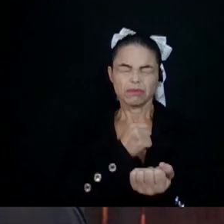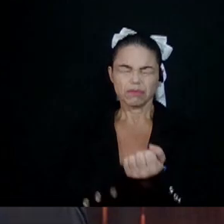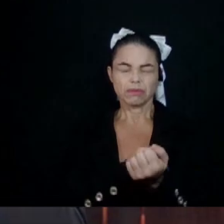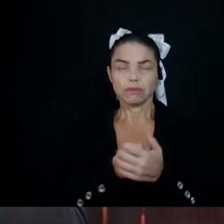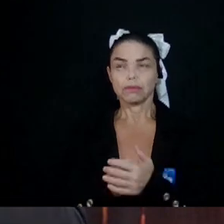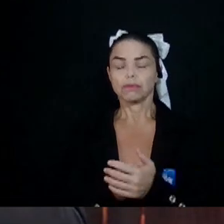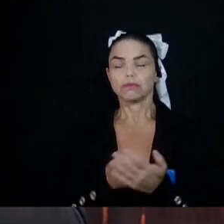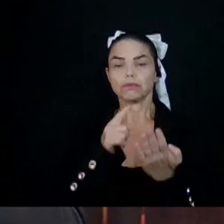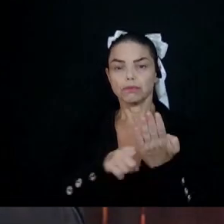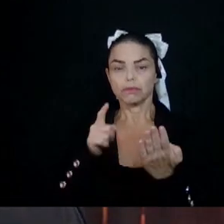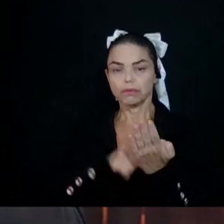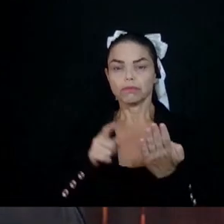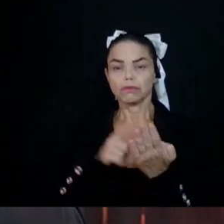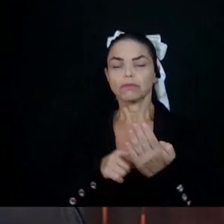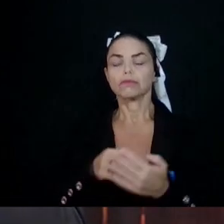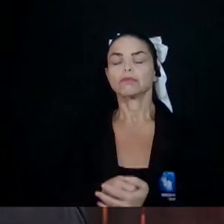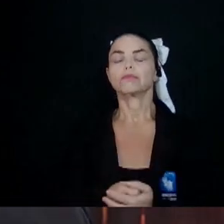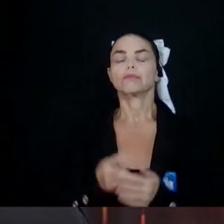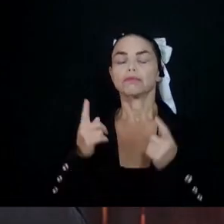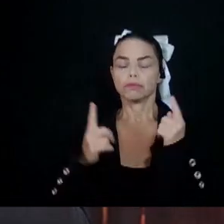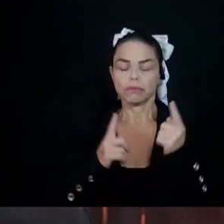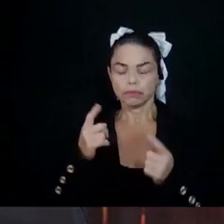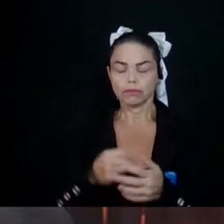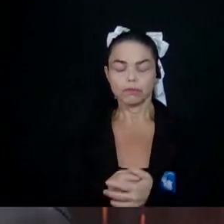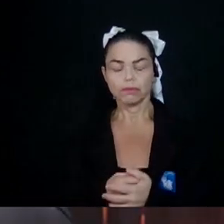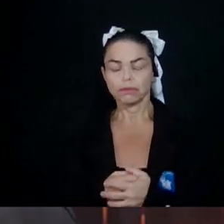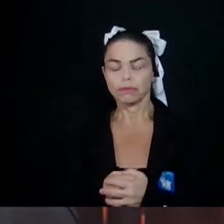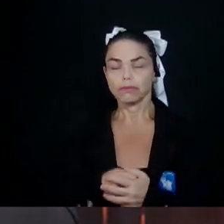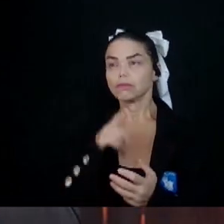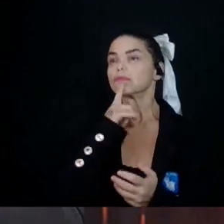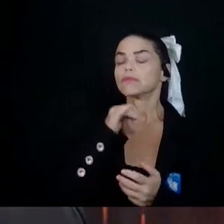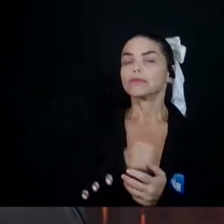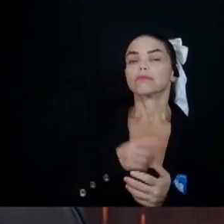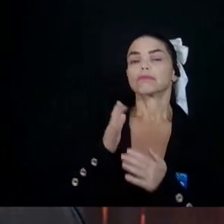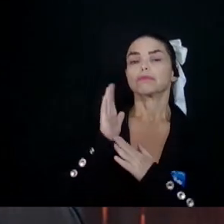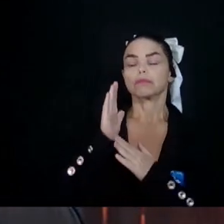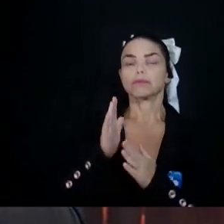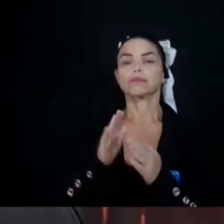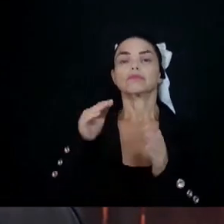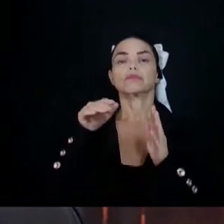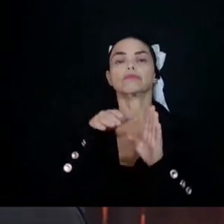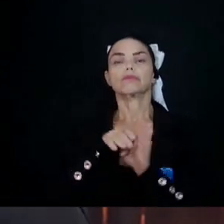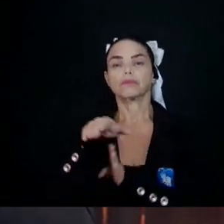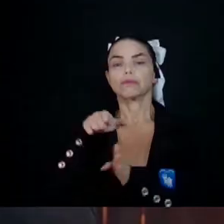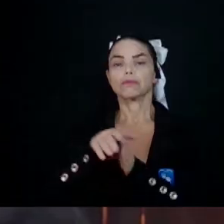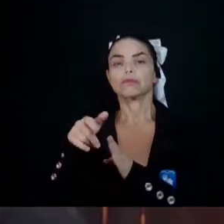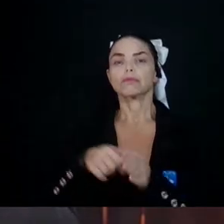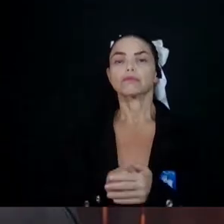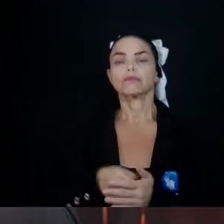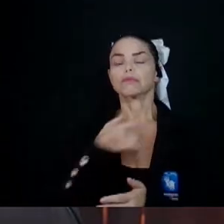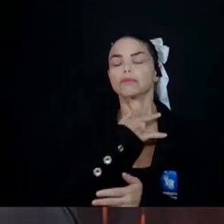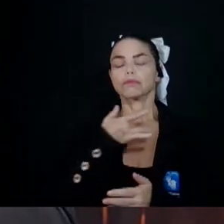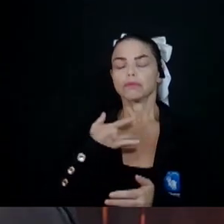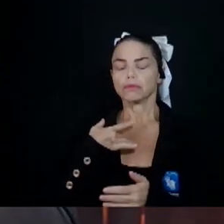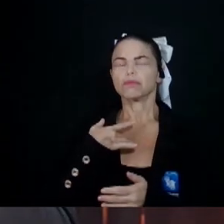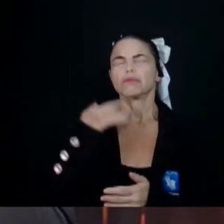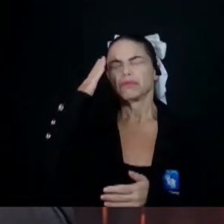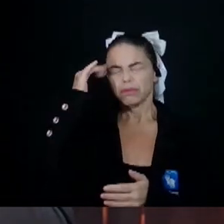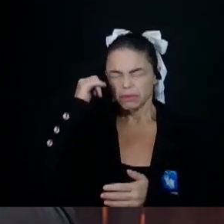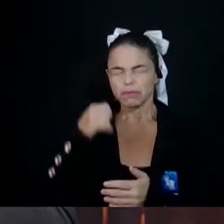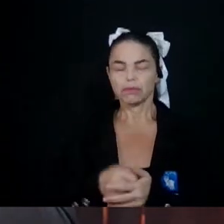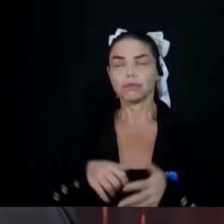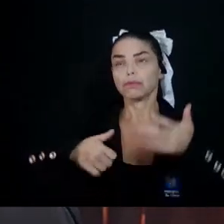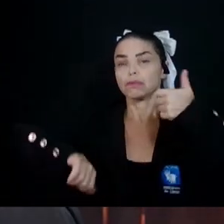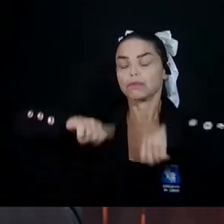Então, compete, né, aos pais seguirem a orientação das áreas da saúde, que sabem muito bem avaliar